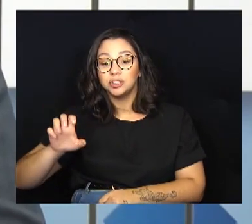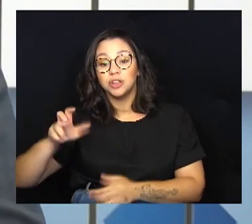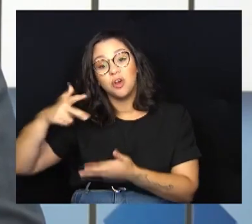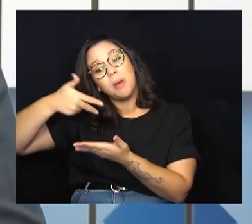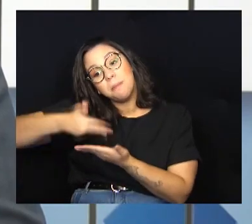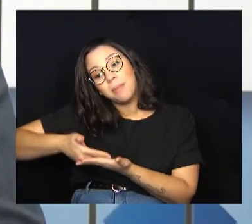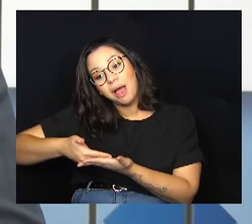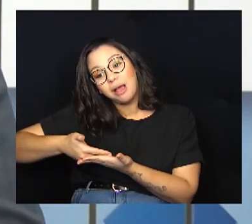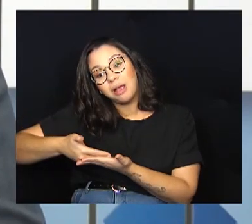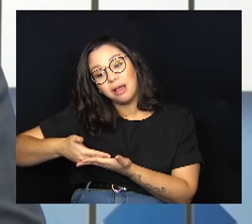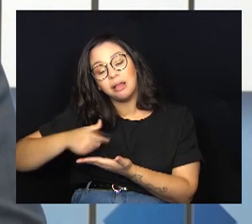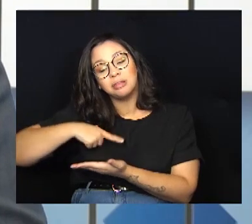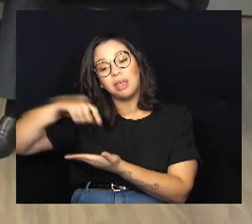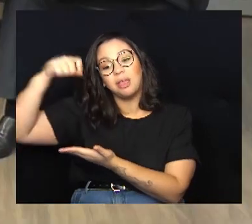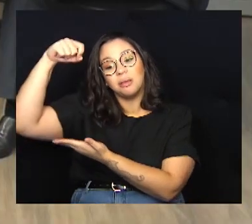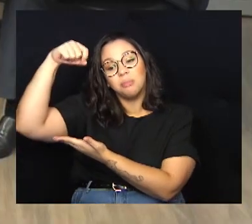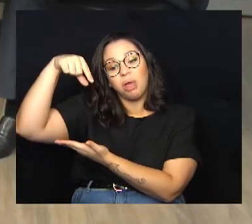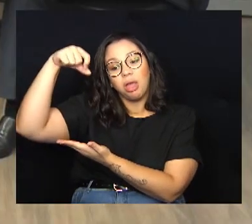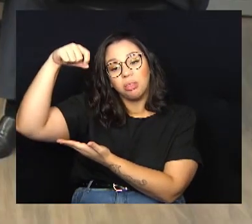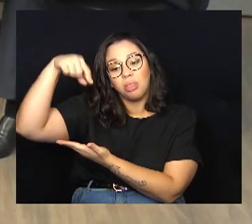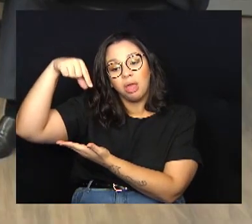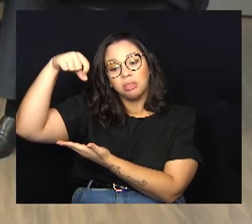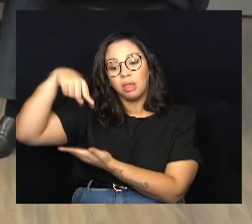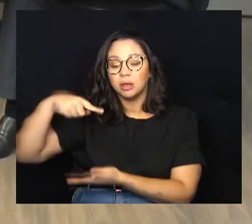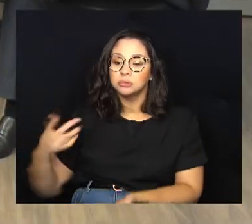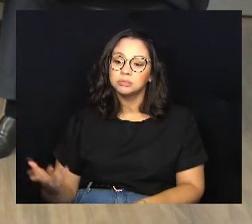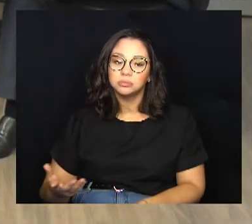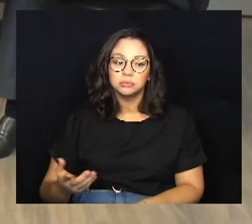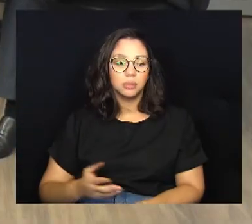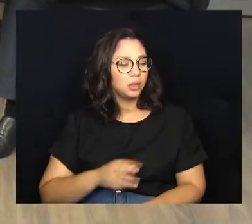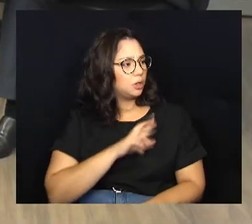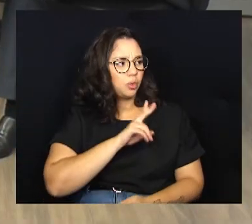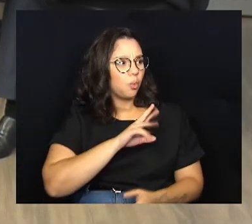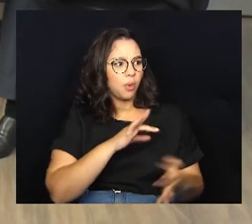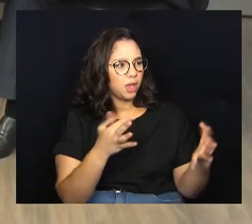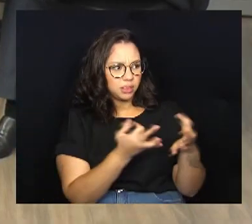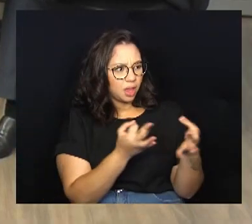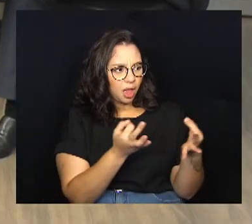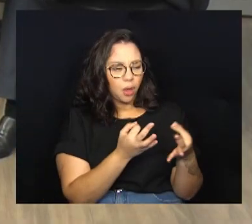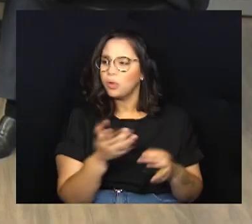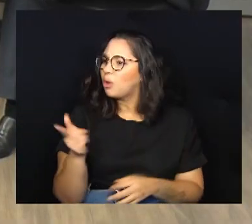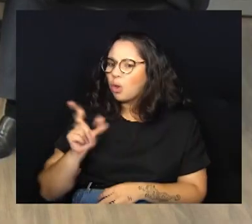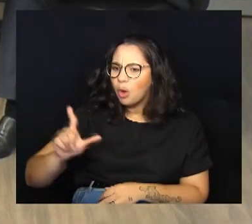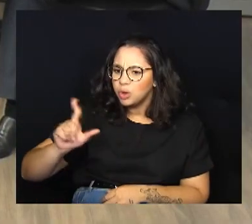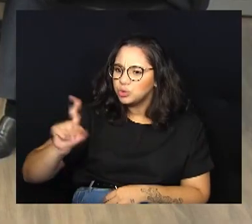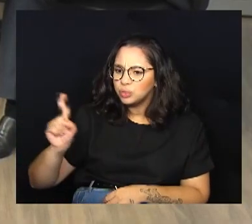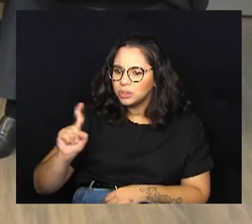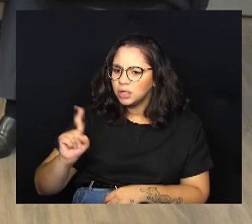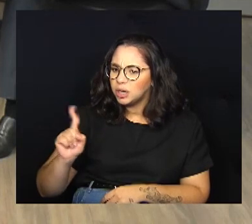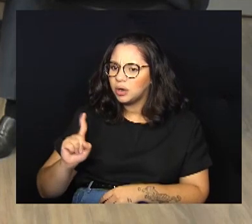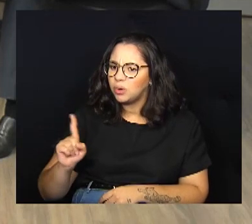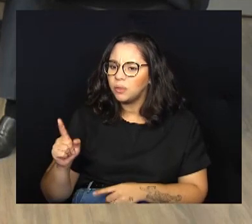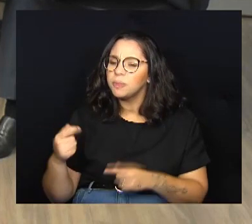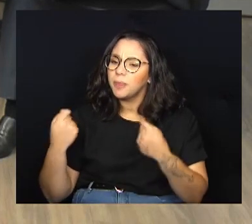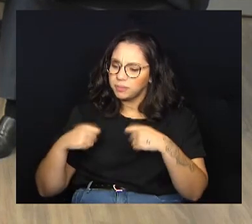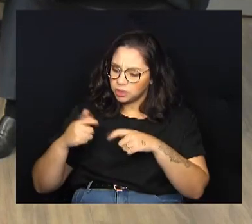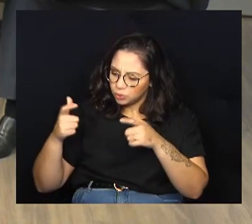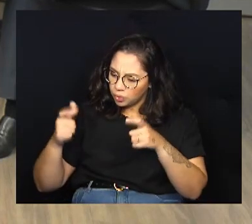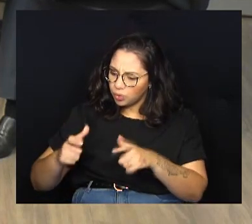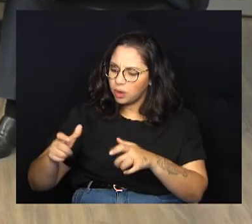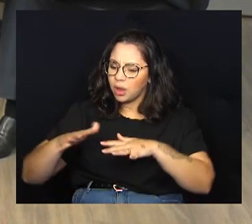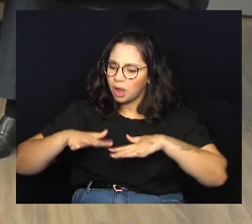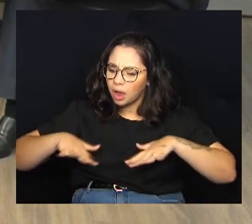exemplo, vai acreditar num CAPS-I, que é o CAPS infantil, onde trata-se